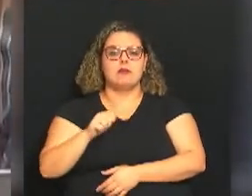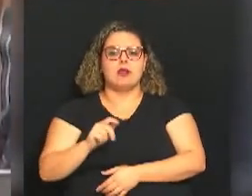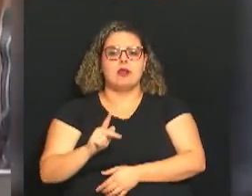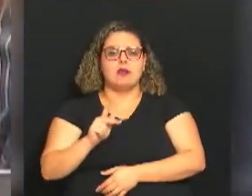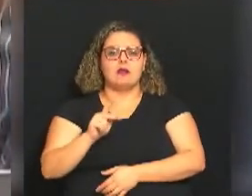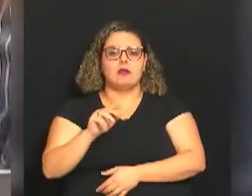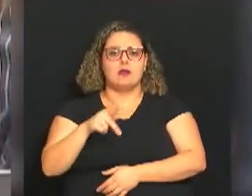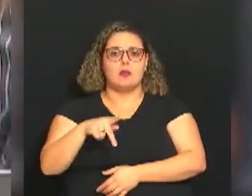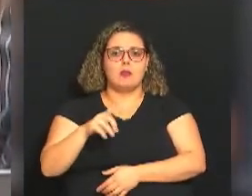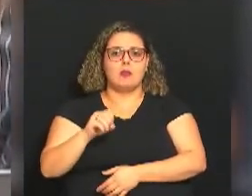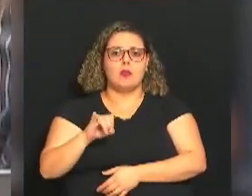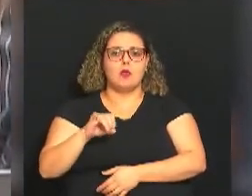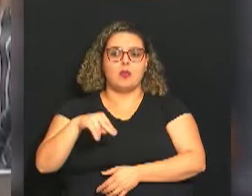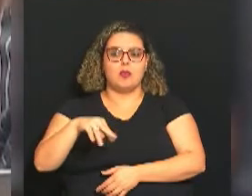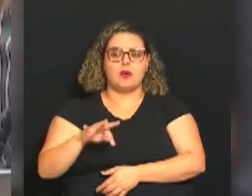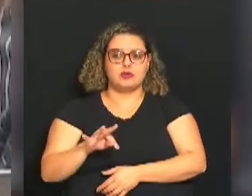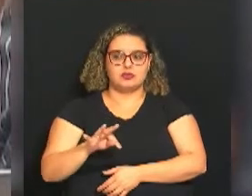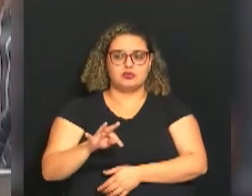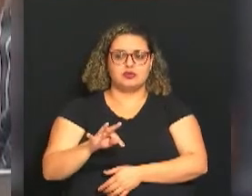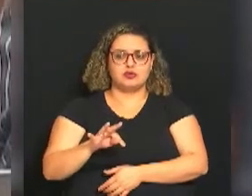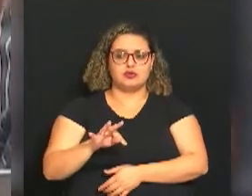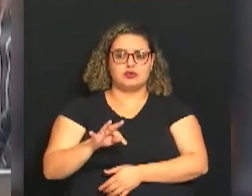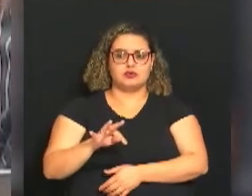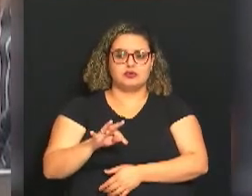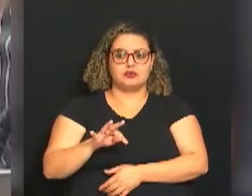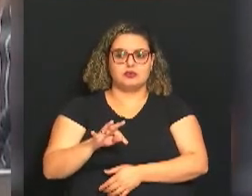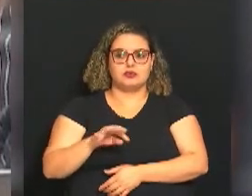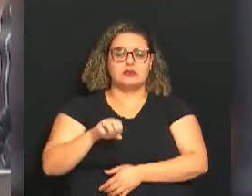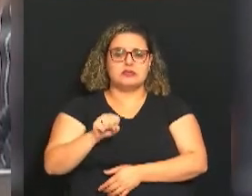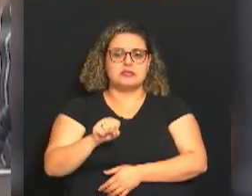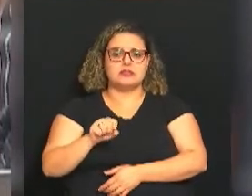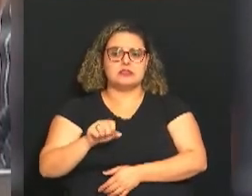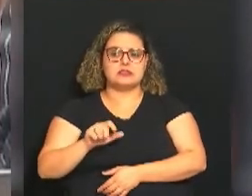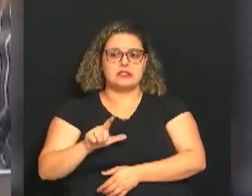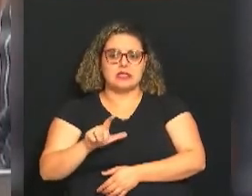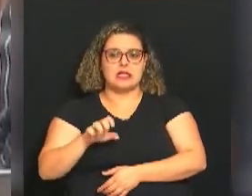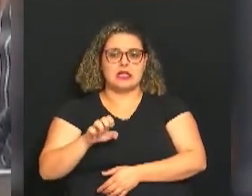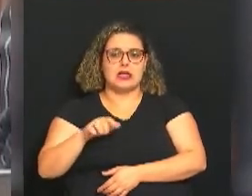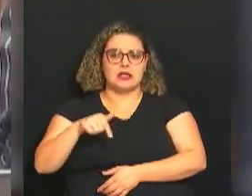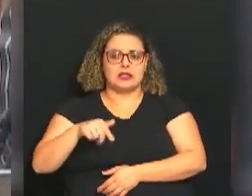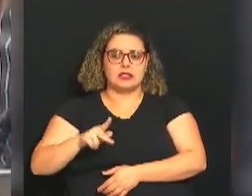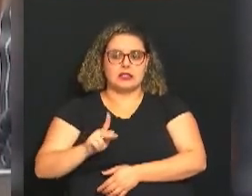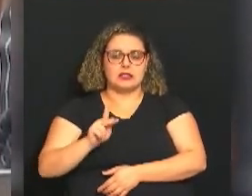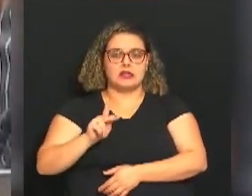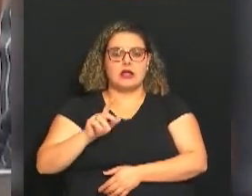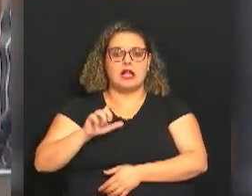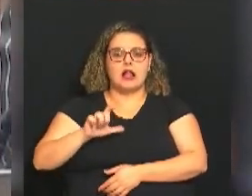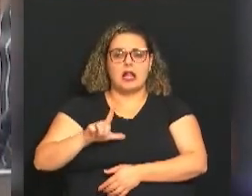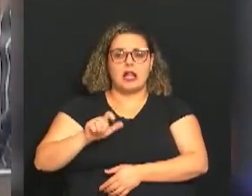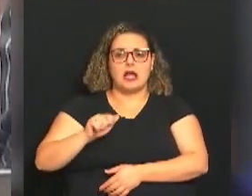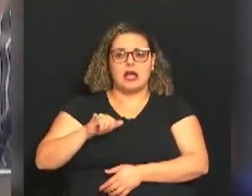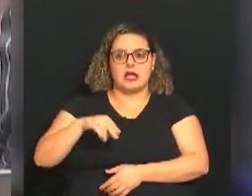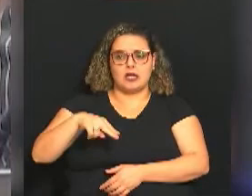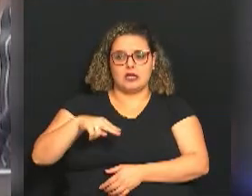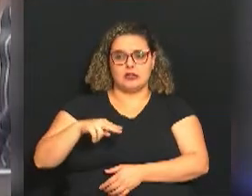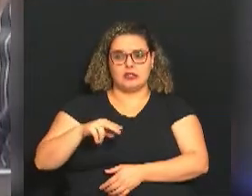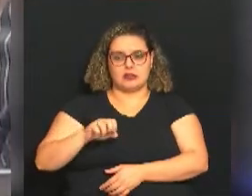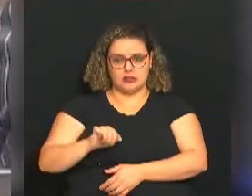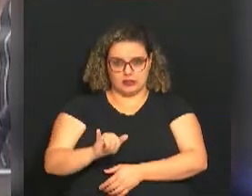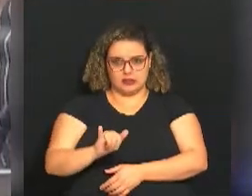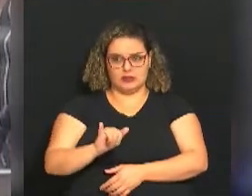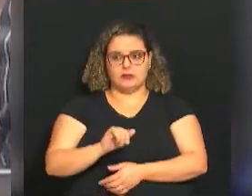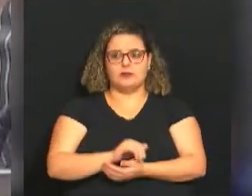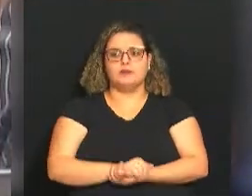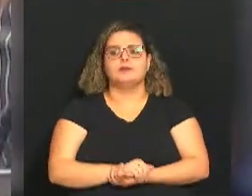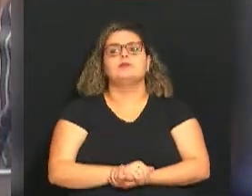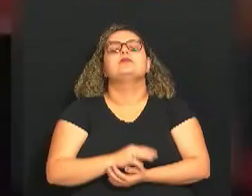públicos destinados à prática do slackline. Com parecer favorável do vereador Igor Diego,